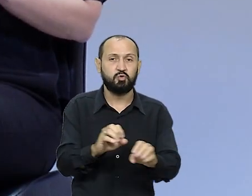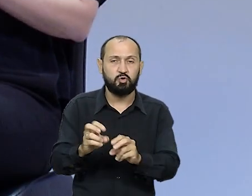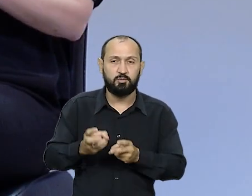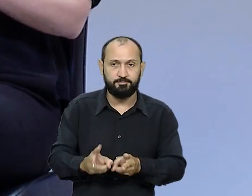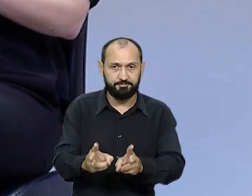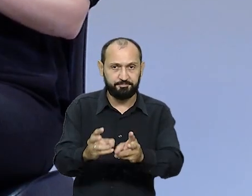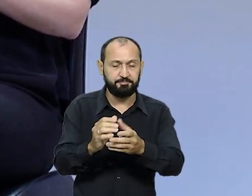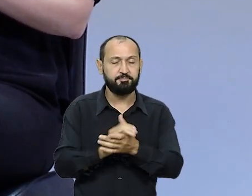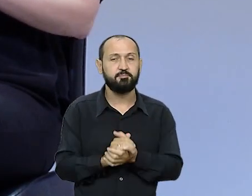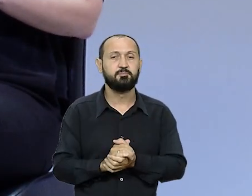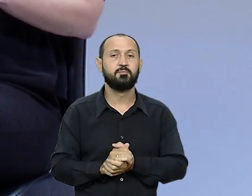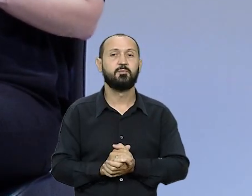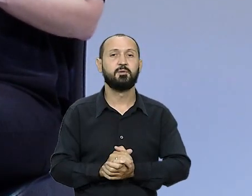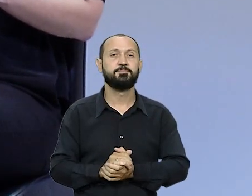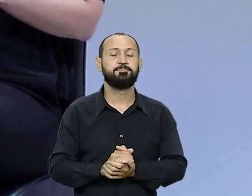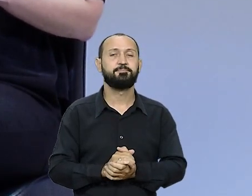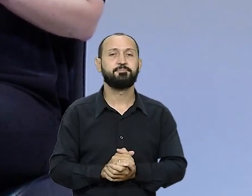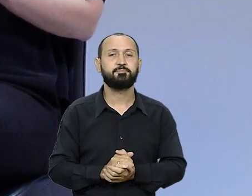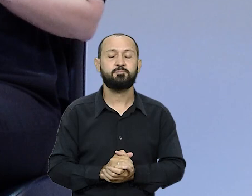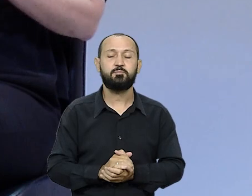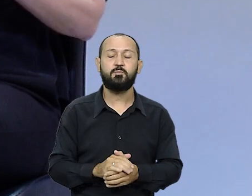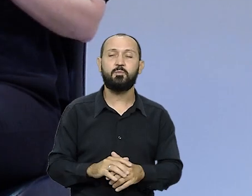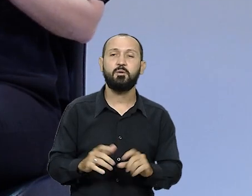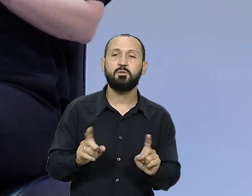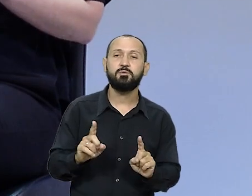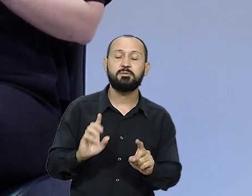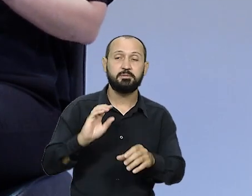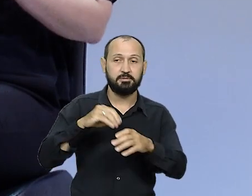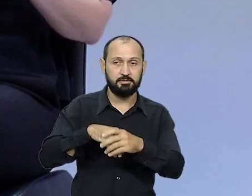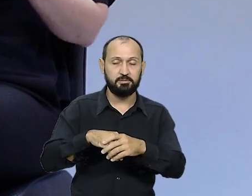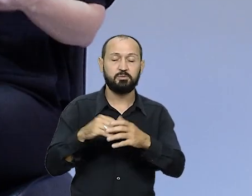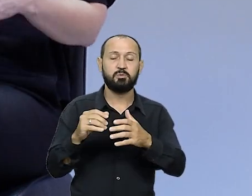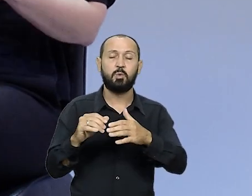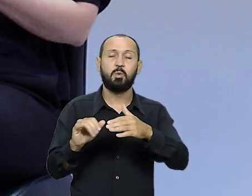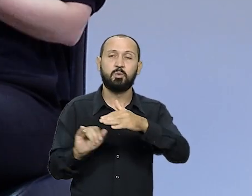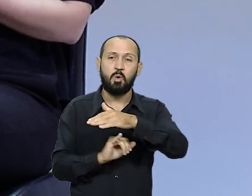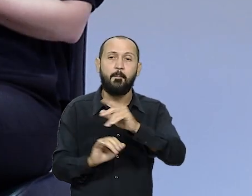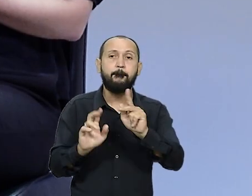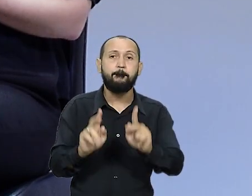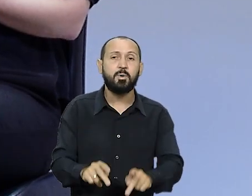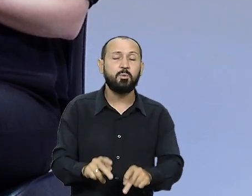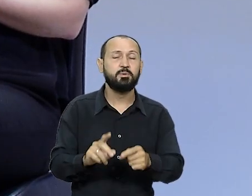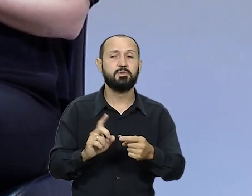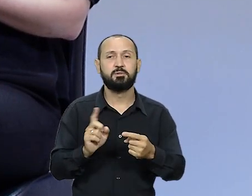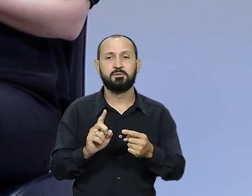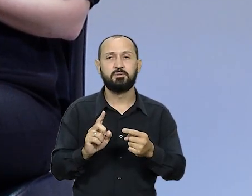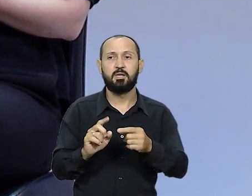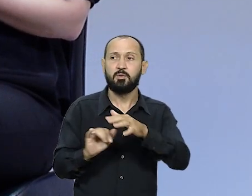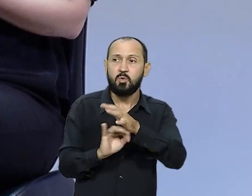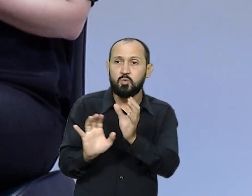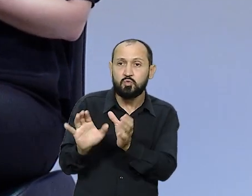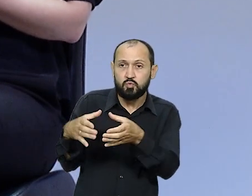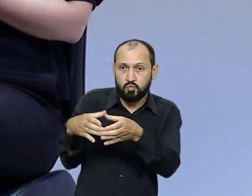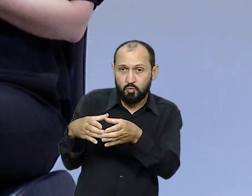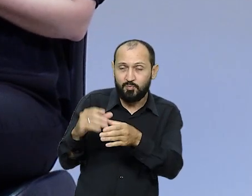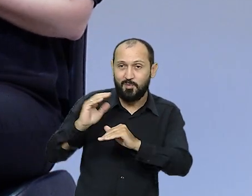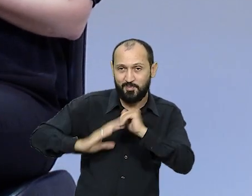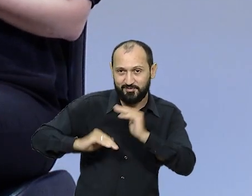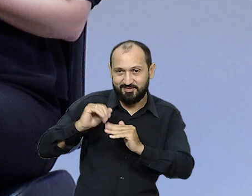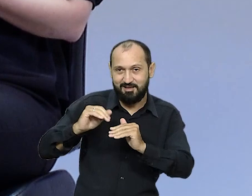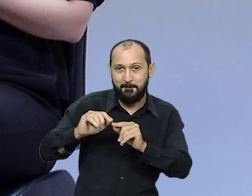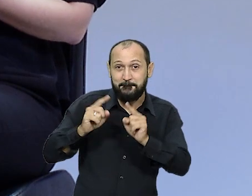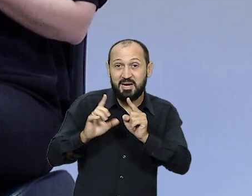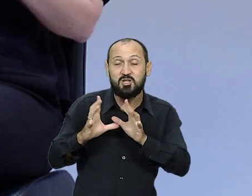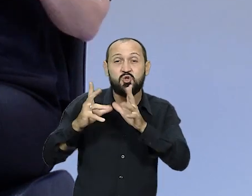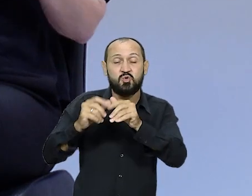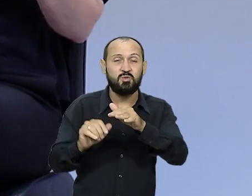de educação continuada. E não só os órgãos públicos ou as instituições de classe,